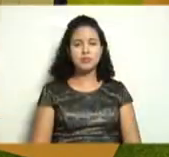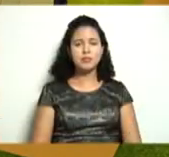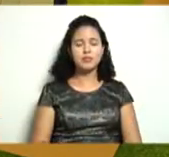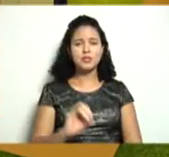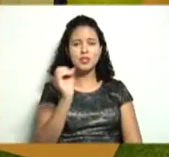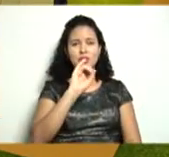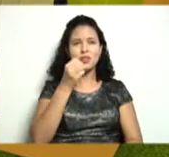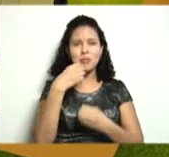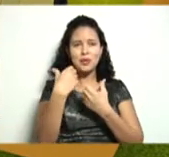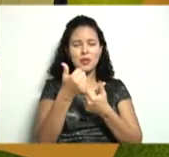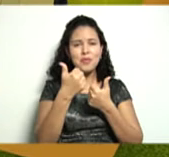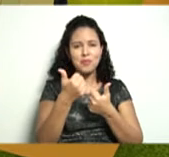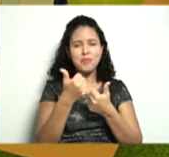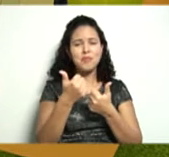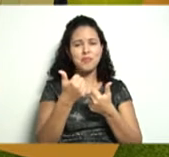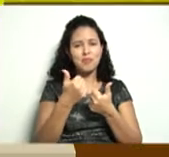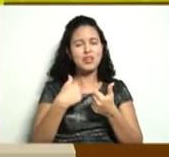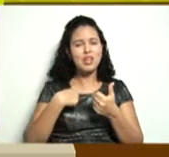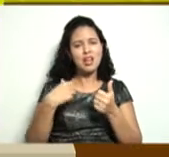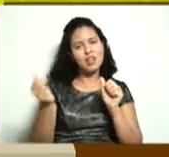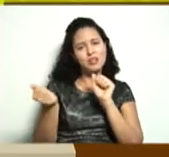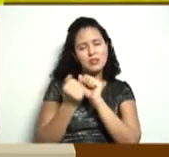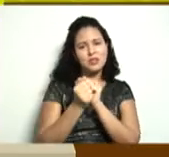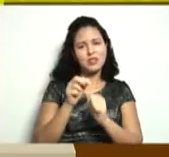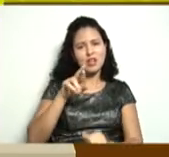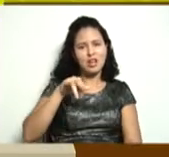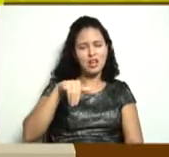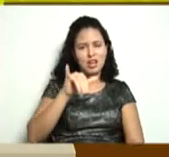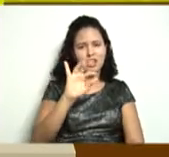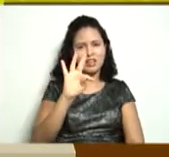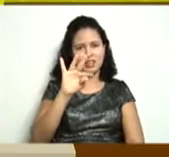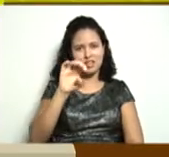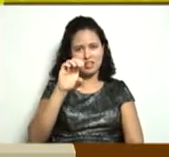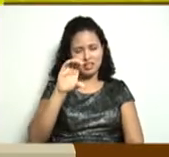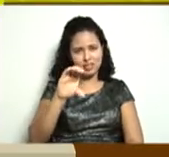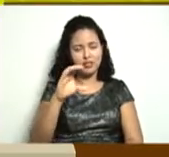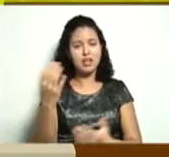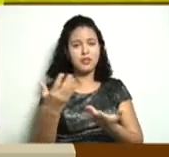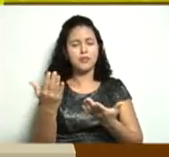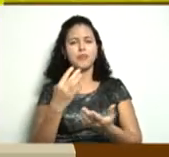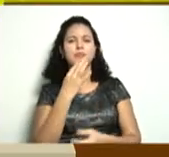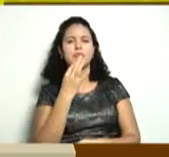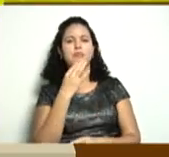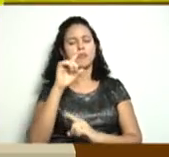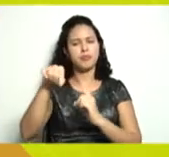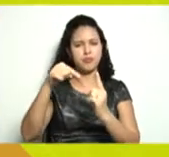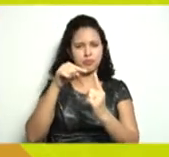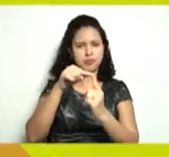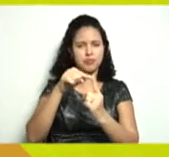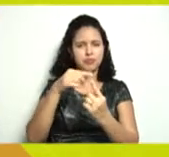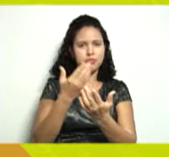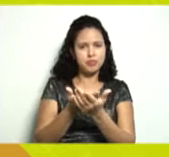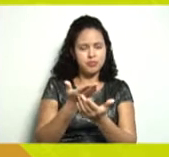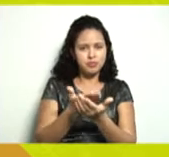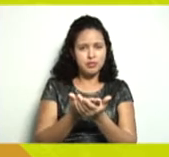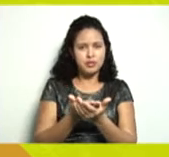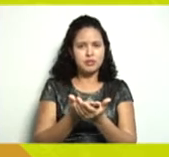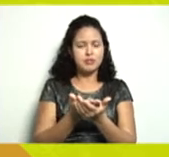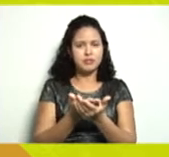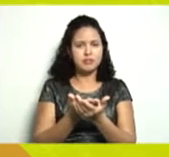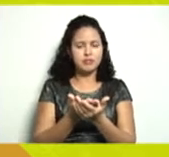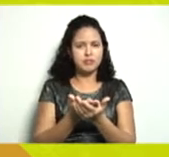Olá! Oi! Nós somos a dupla RAI e TEC. Vamos conhecer os objetivos da nossa teleaula, RAI? Sim, primeiro